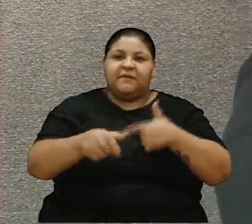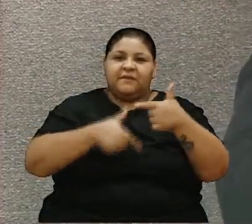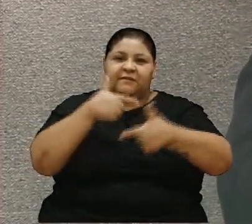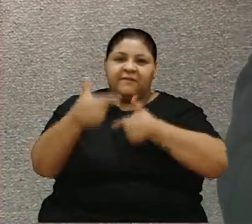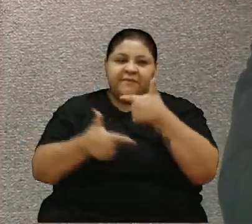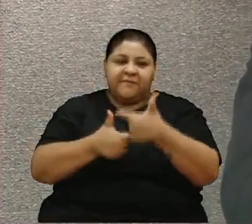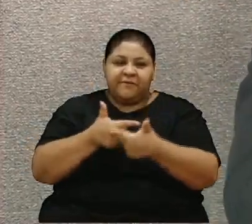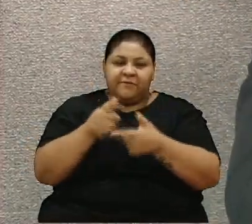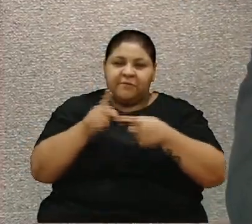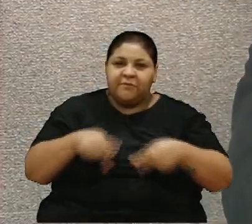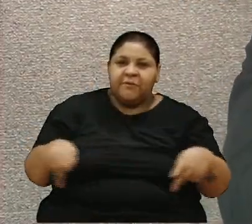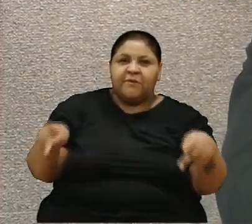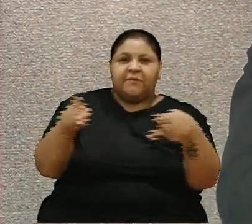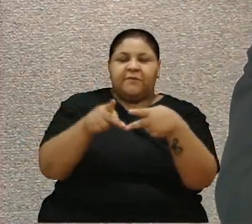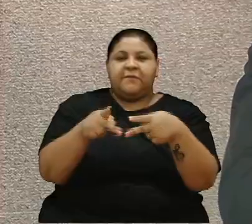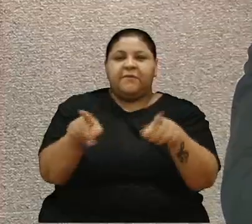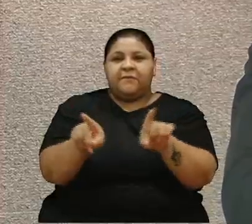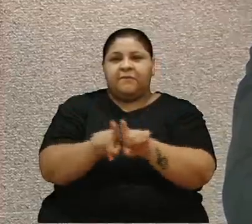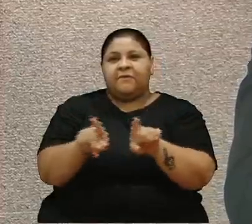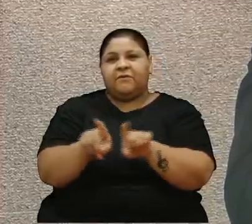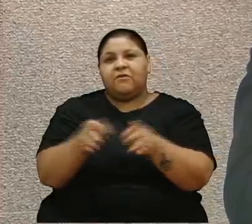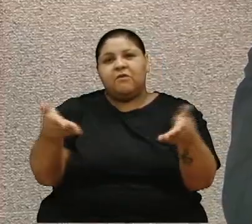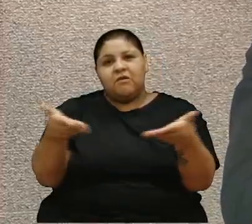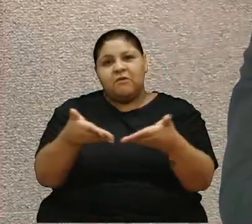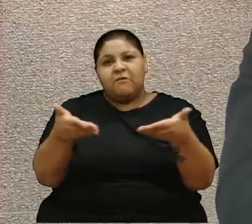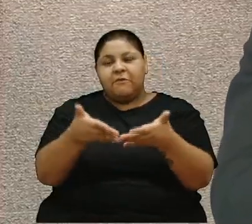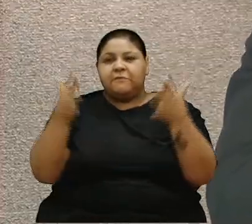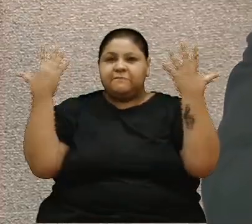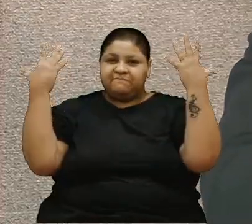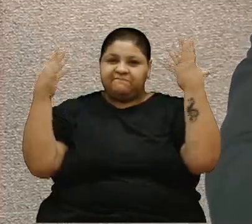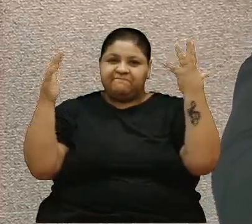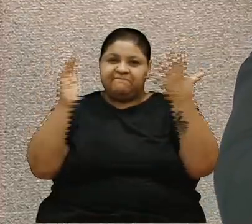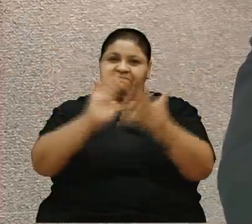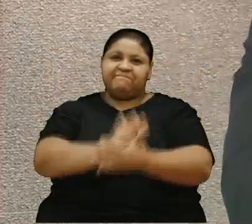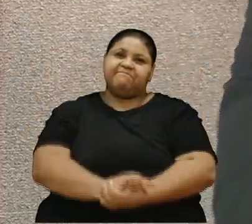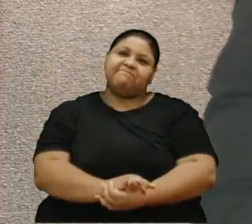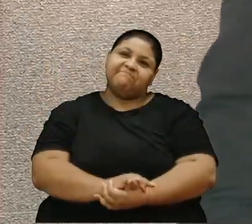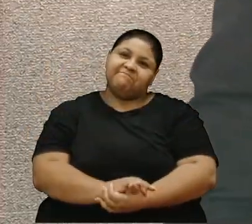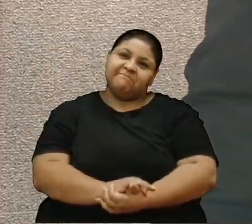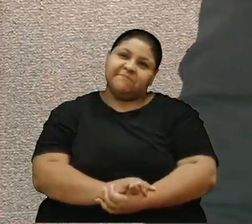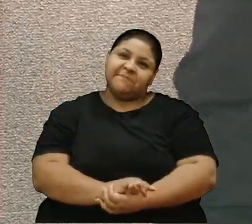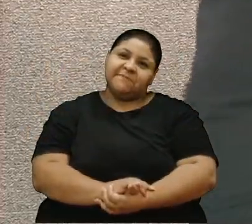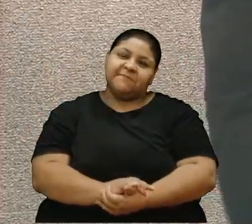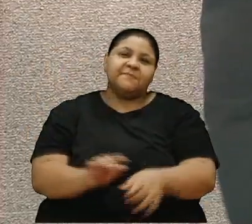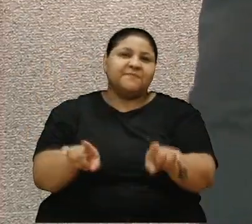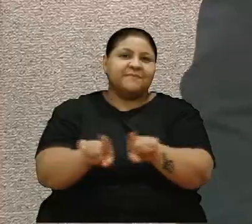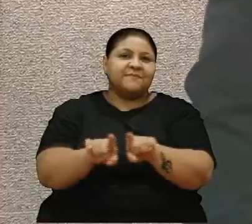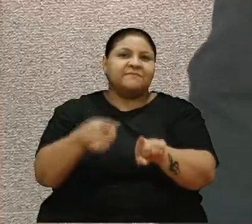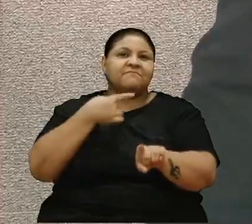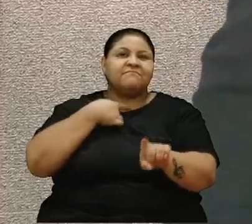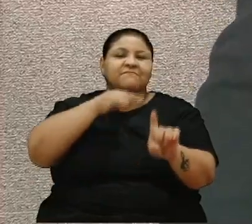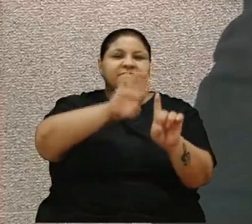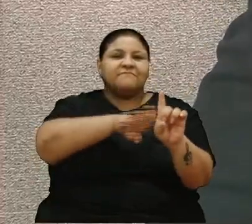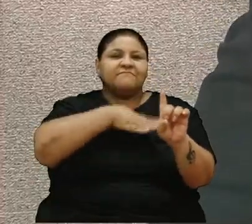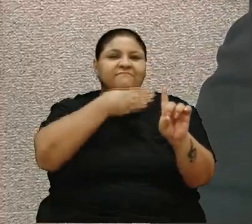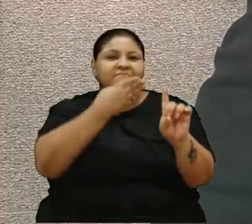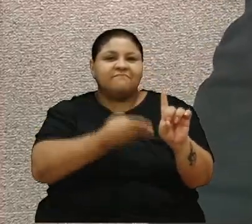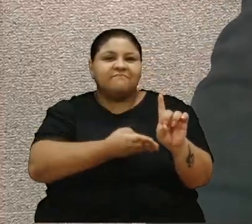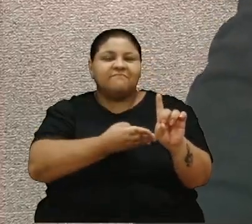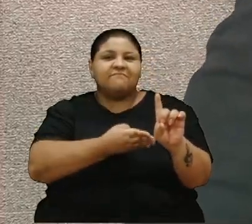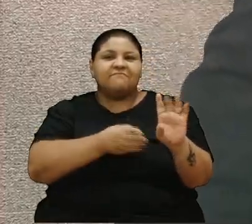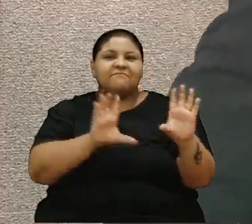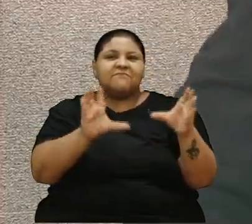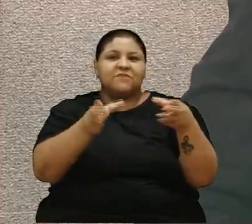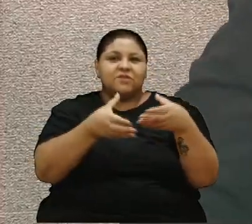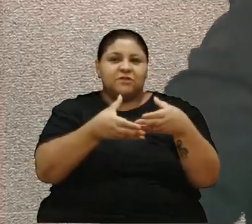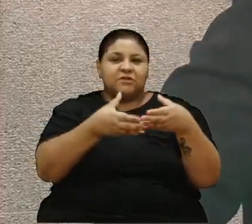nossa população. E a eles eu passo o meu voto de congratulações. Também gostaria de homenagear o pessoal do Divino que